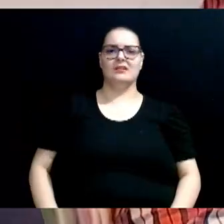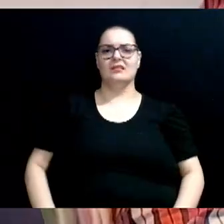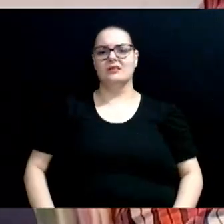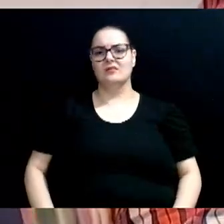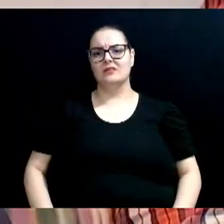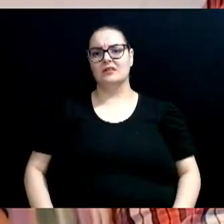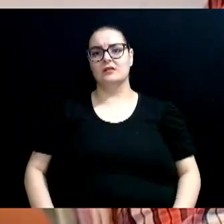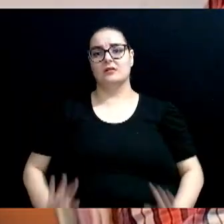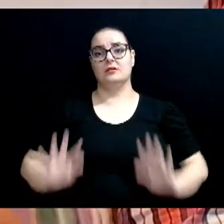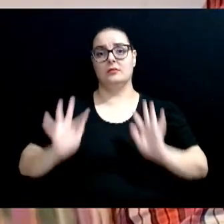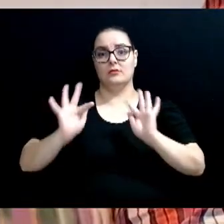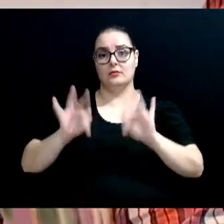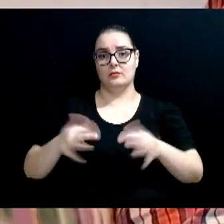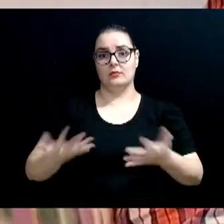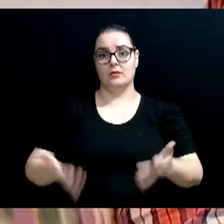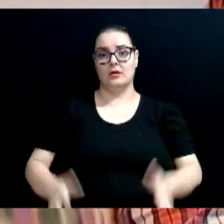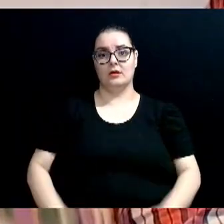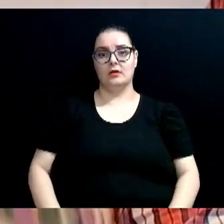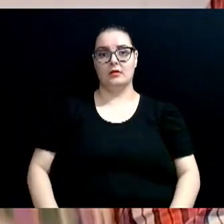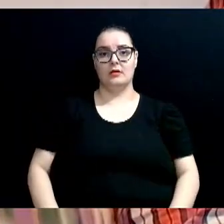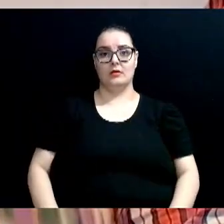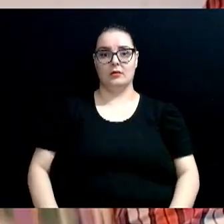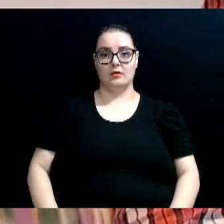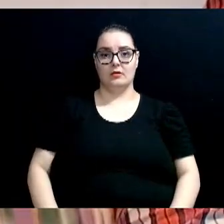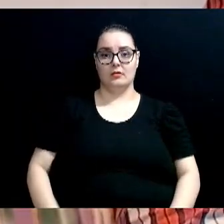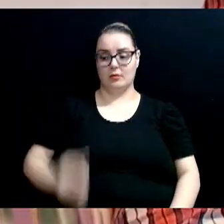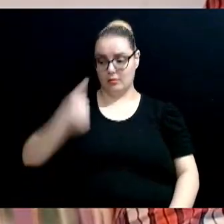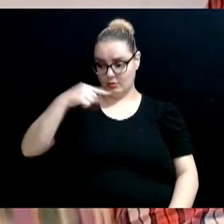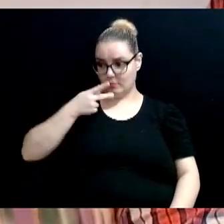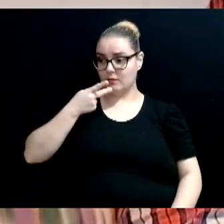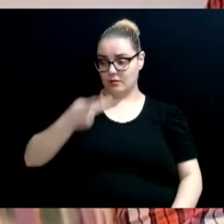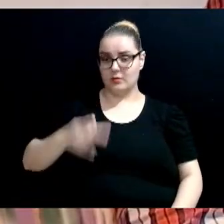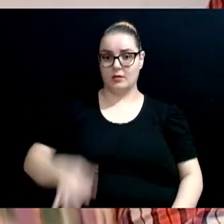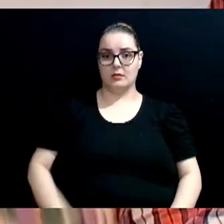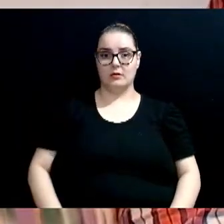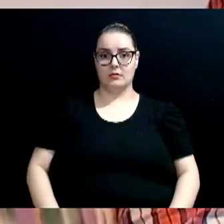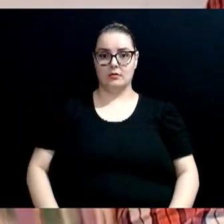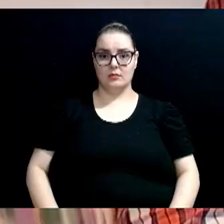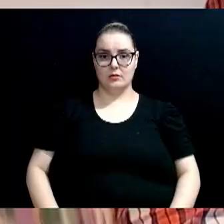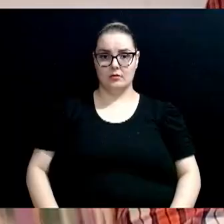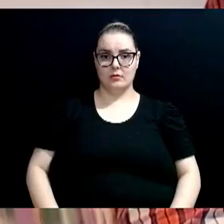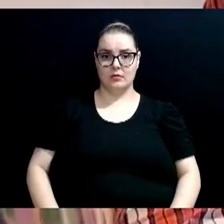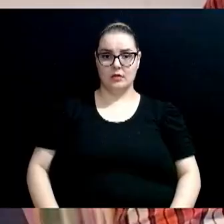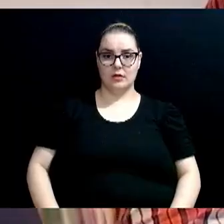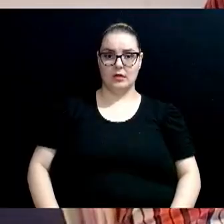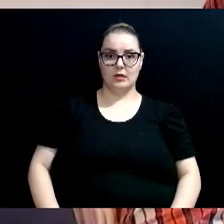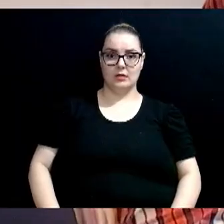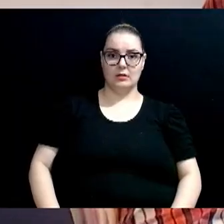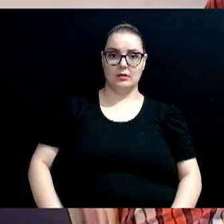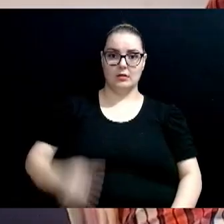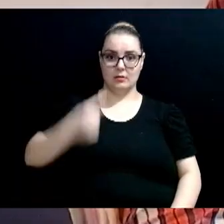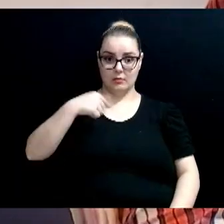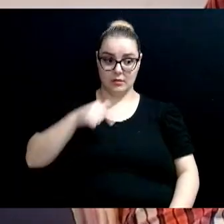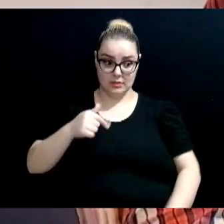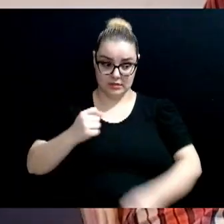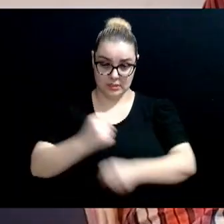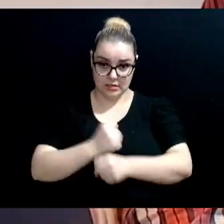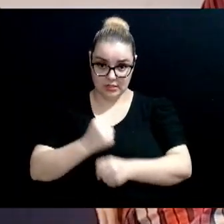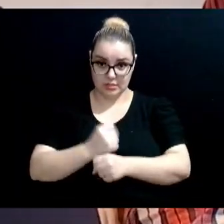por fim, com essa coisa do perfil que eu falei, eu acabei chegando no perfil de 7 anos